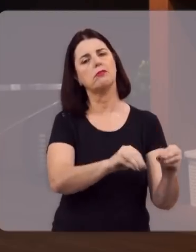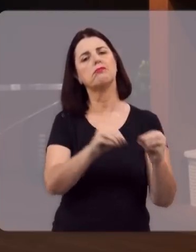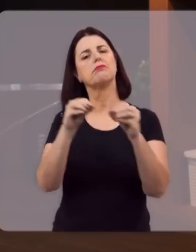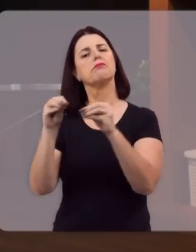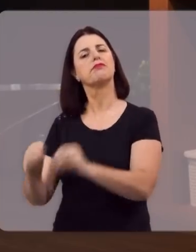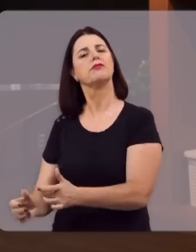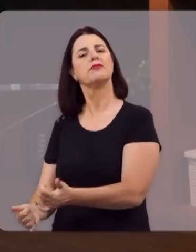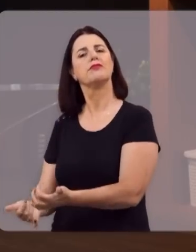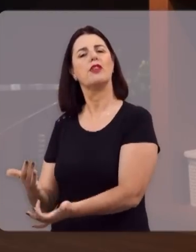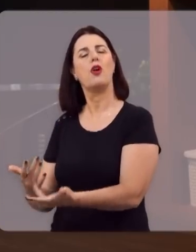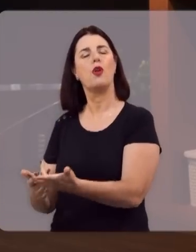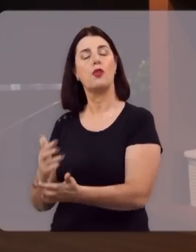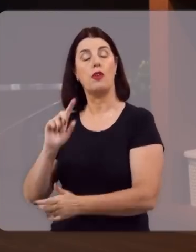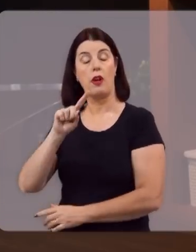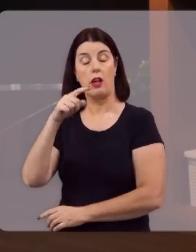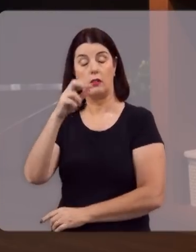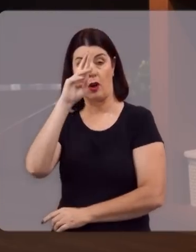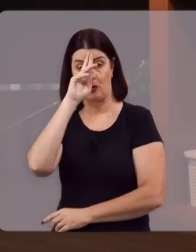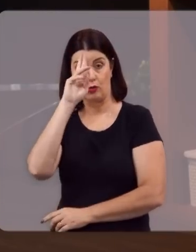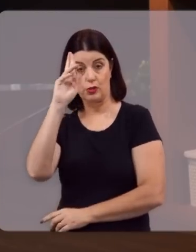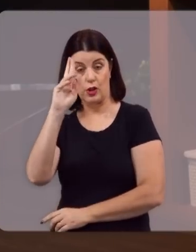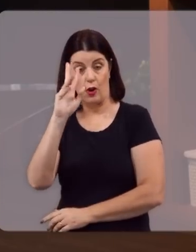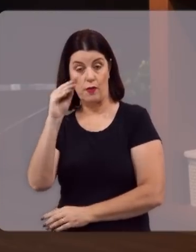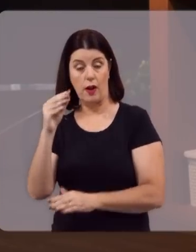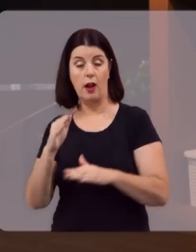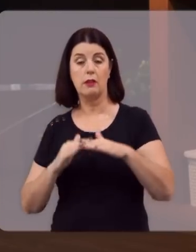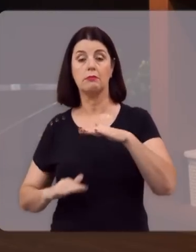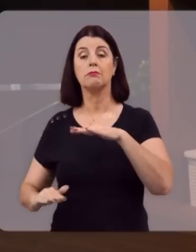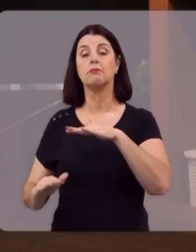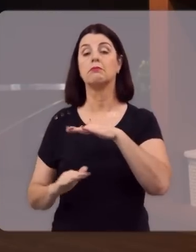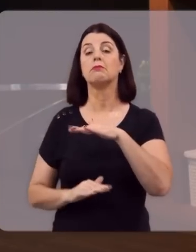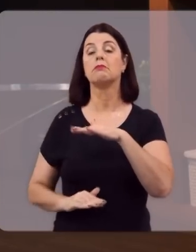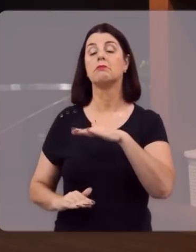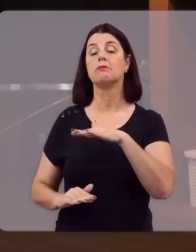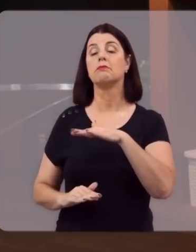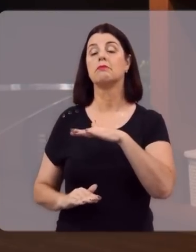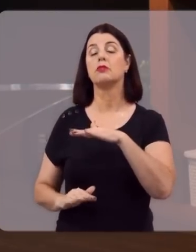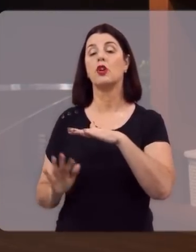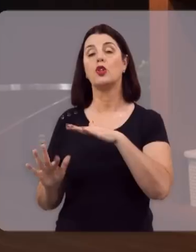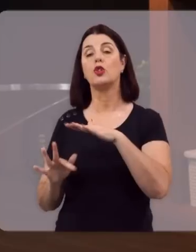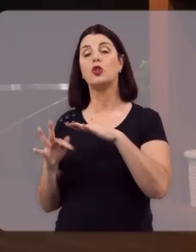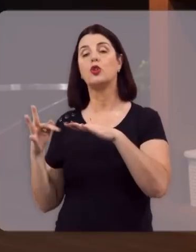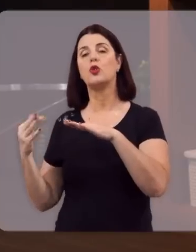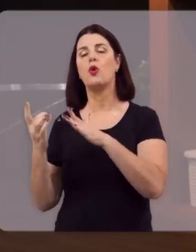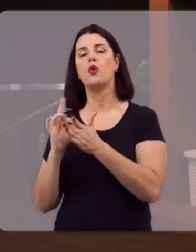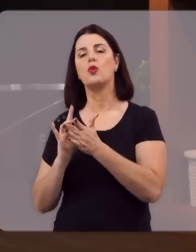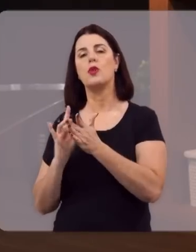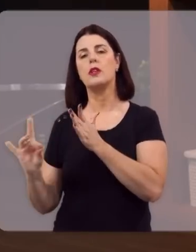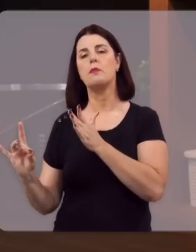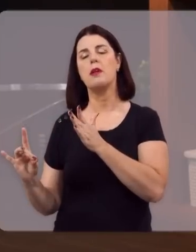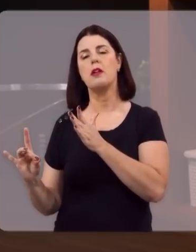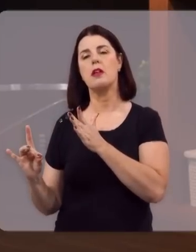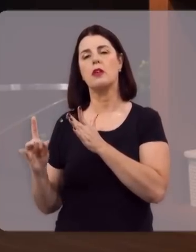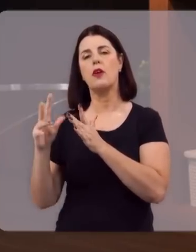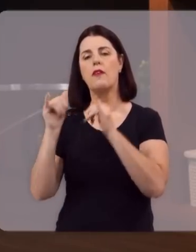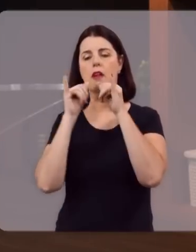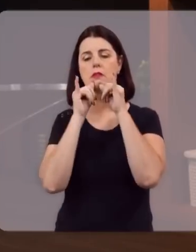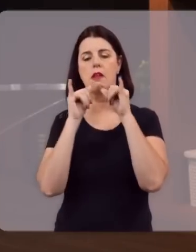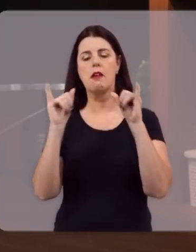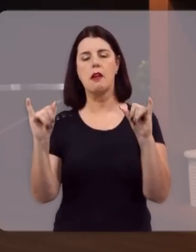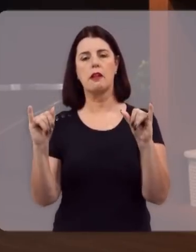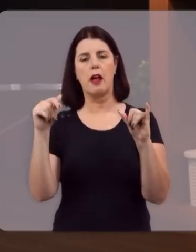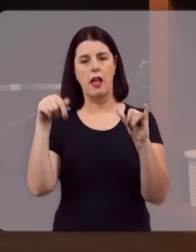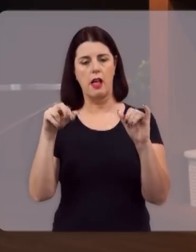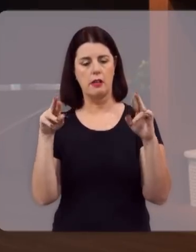fogo. E então o Senhor Jesus Cristo vai colocar debaixo dos seus pés todos os seus inimigos, e vai